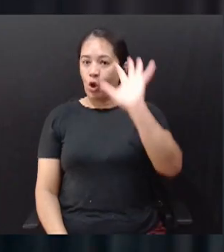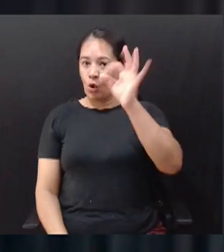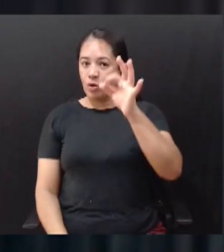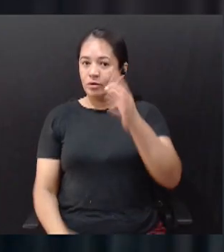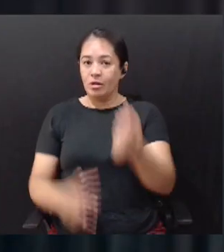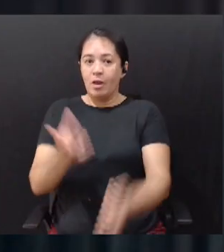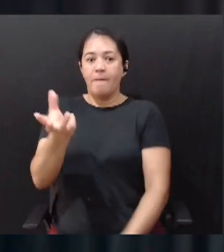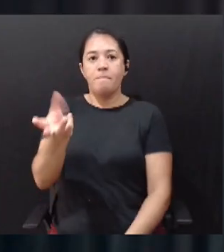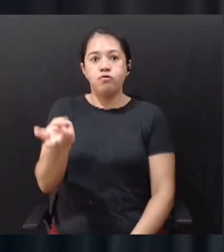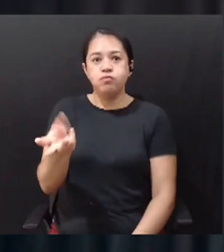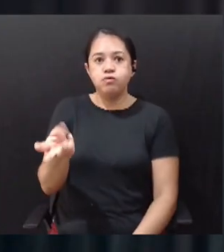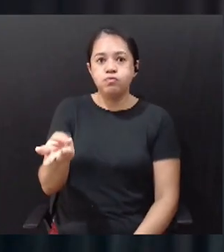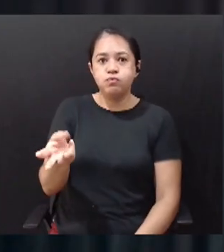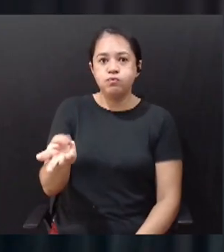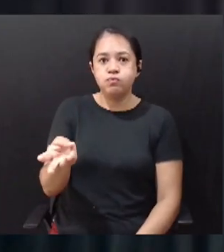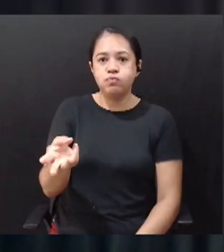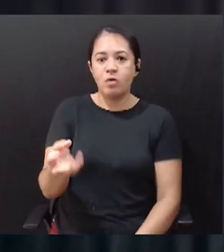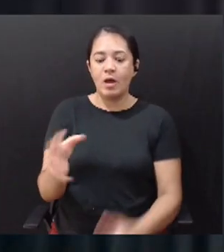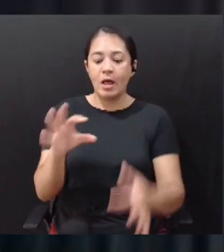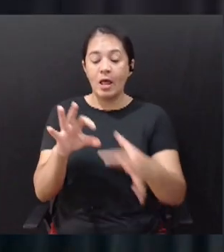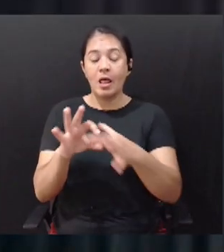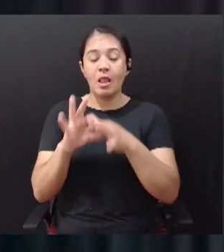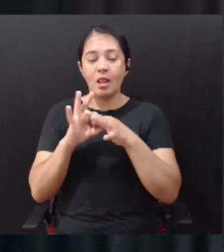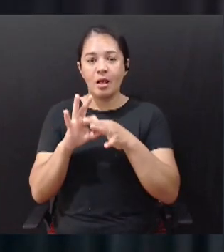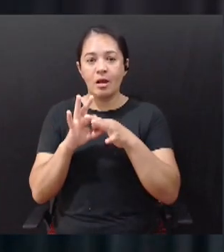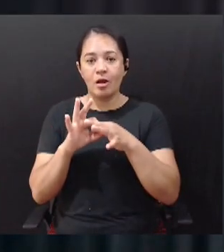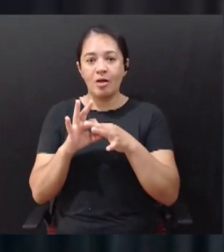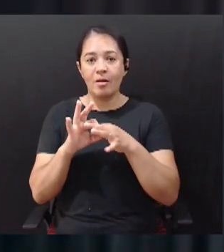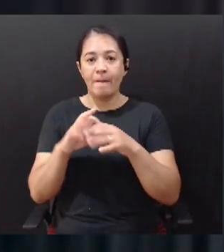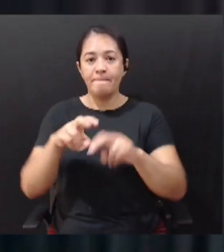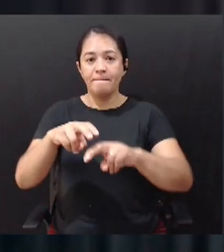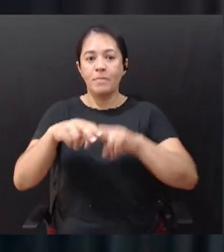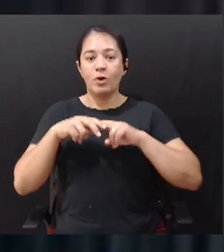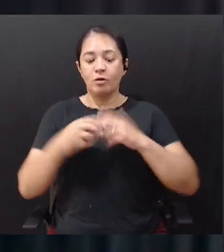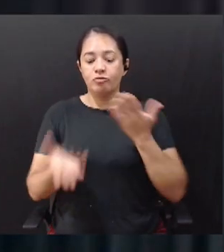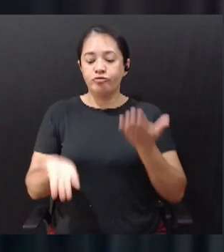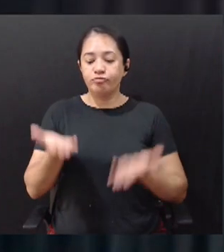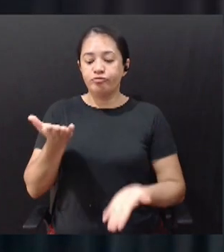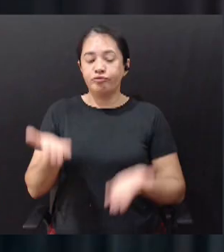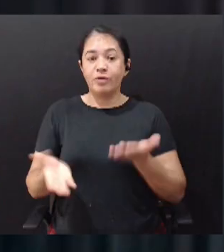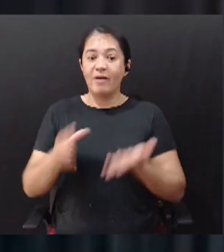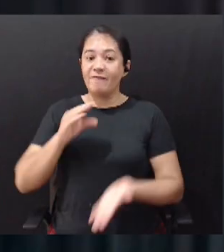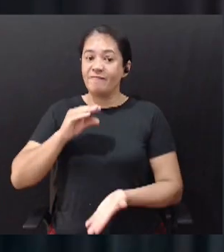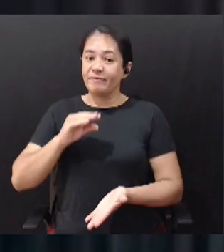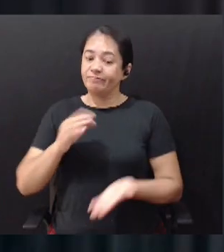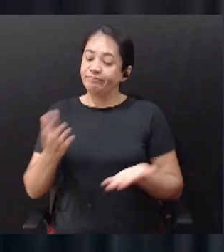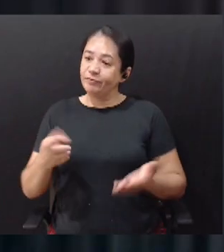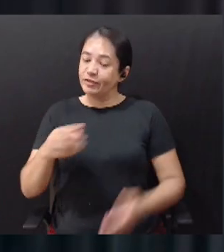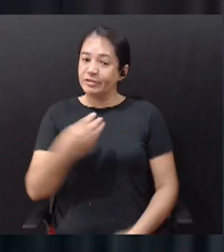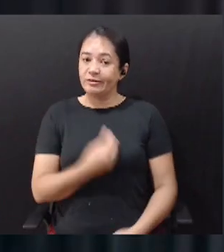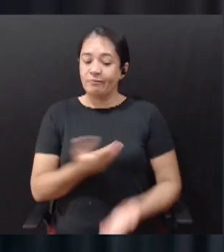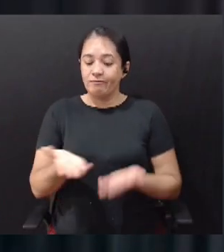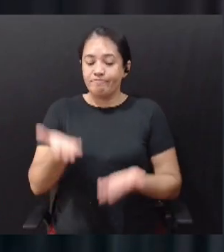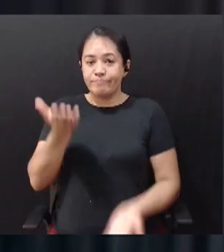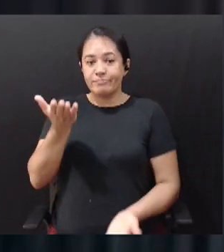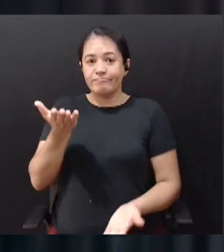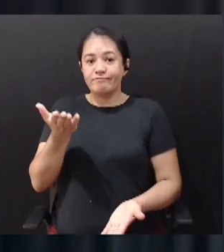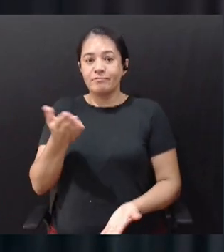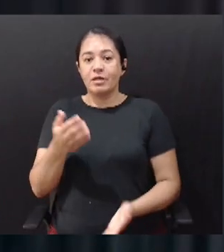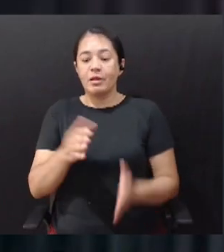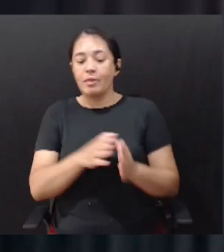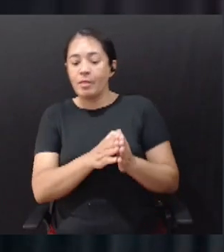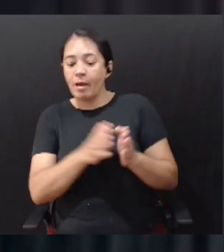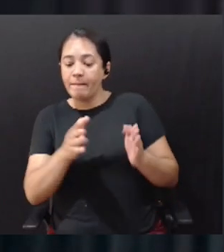tá muito ligada ao desequilíbrio que você está vivendo durante a semana, né? Então, quando a gente viveu